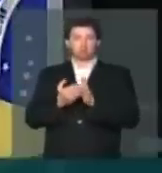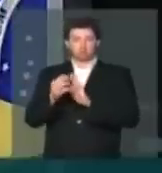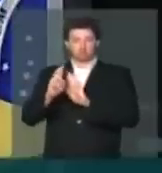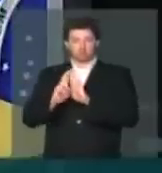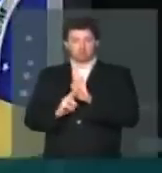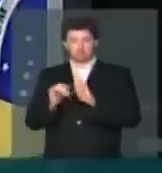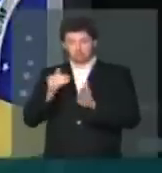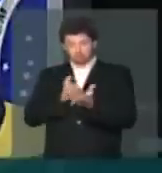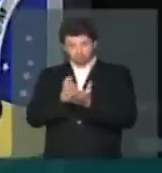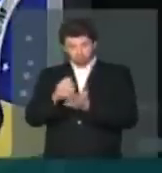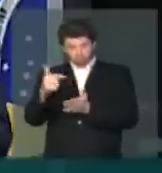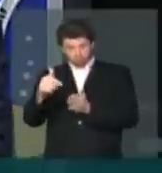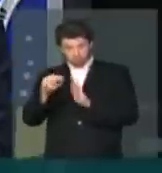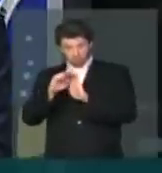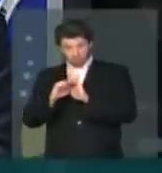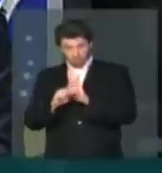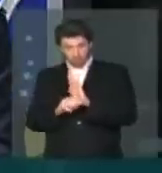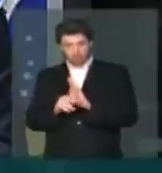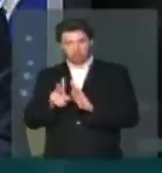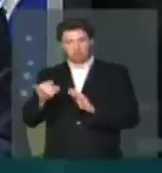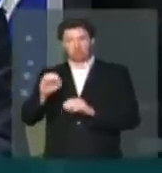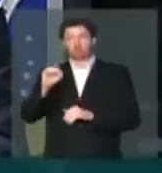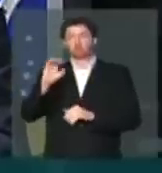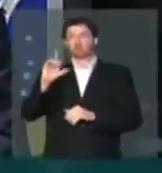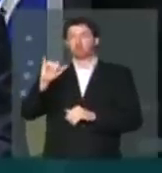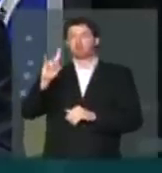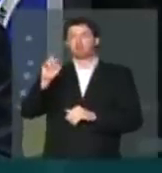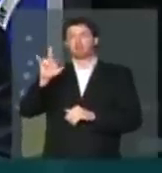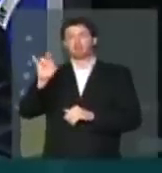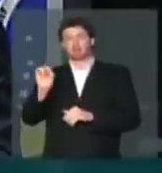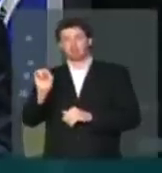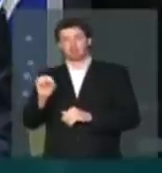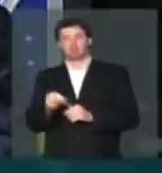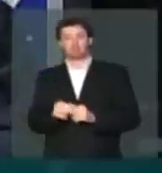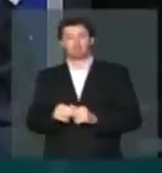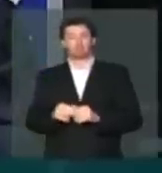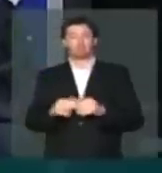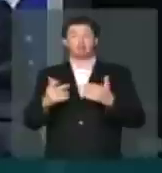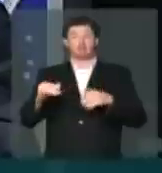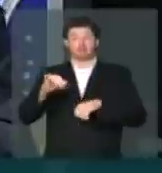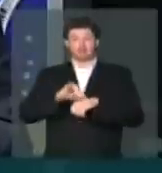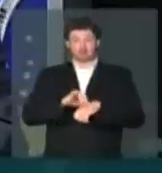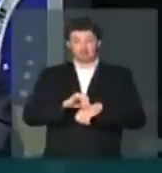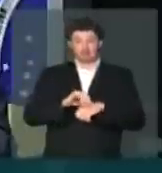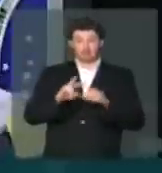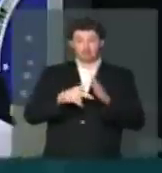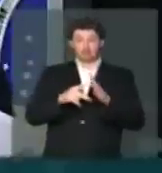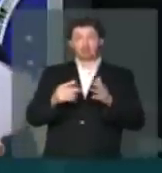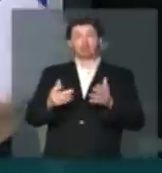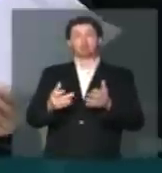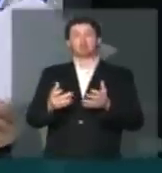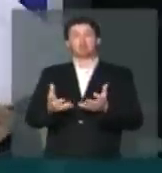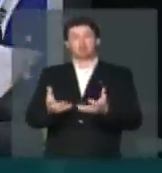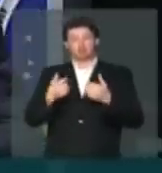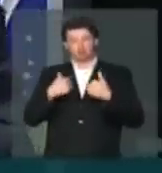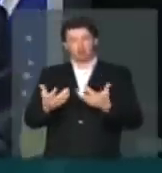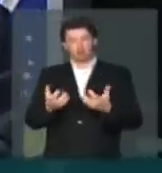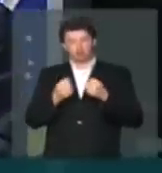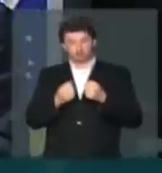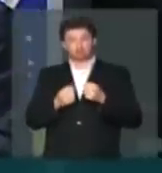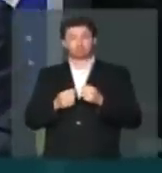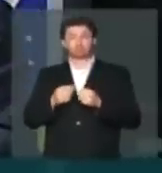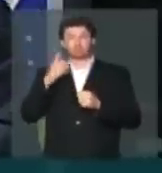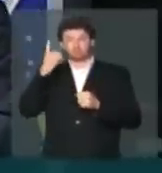se ela não cumprir essas regras, ela é solidária. As centrais me pediram e eu atendi, então, portanto, e o Arthur Maia